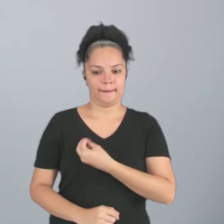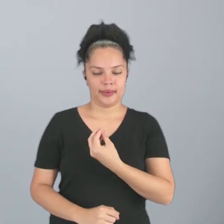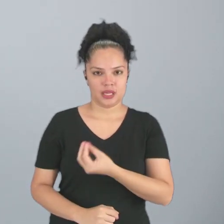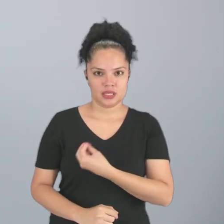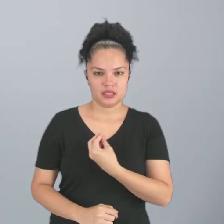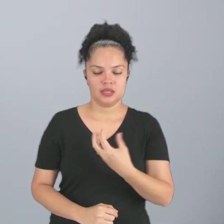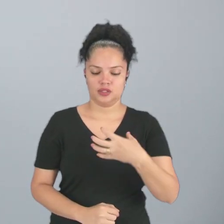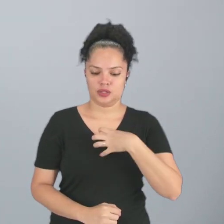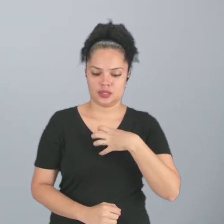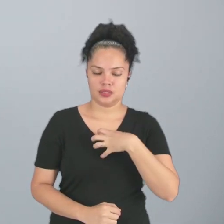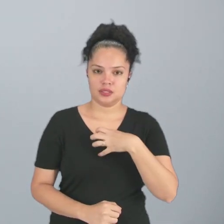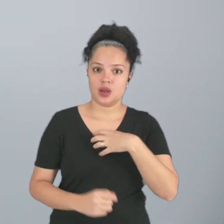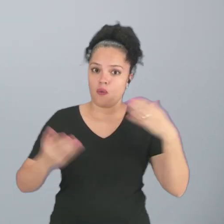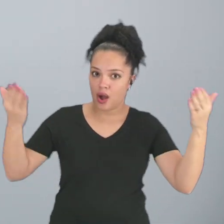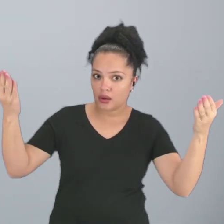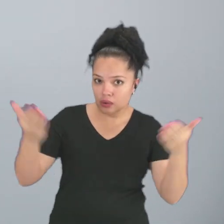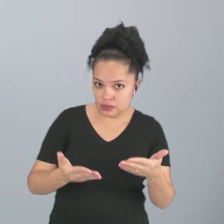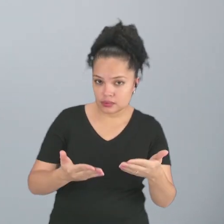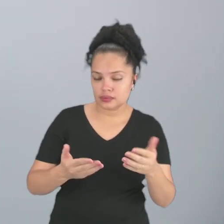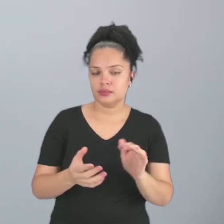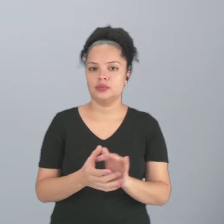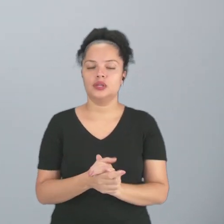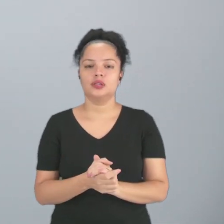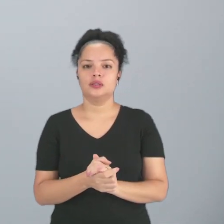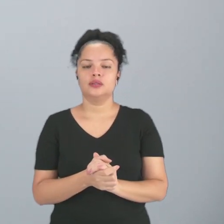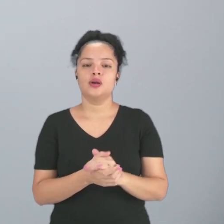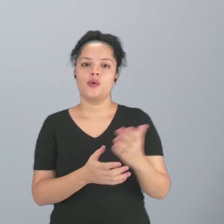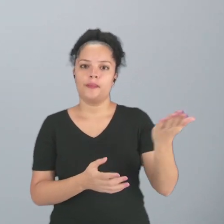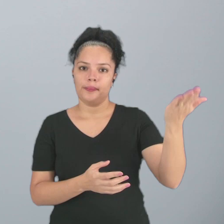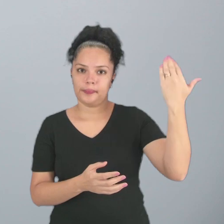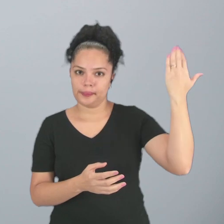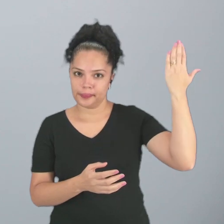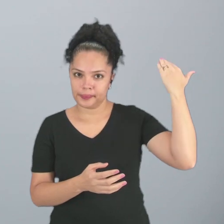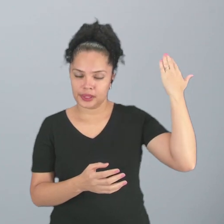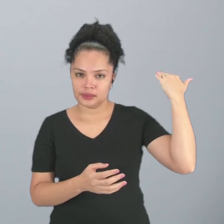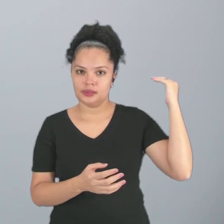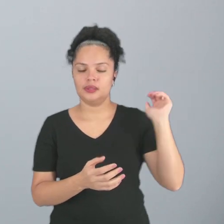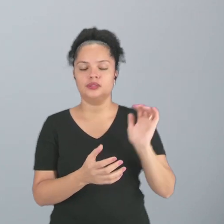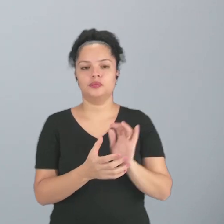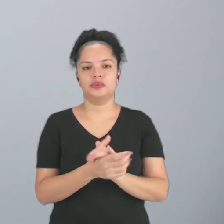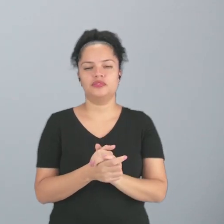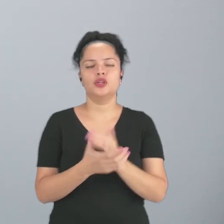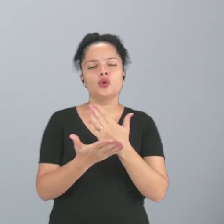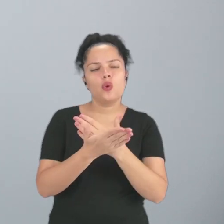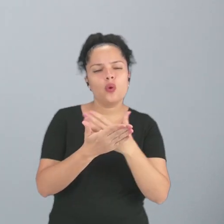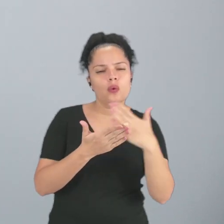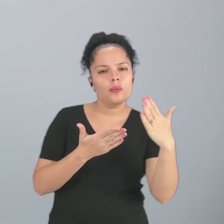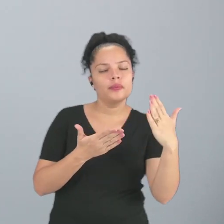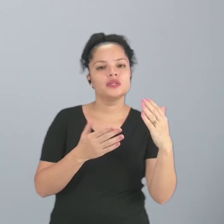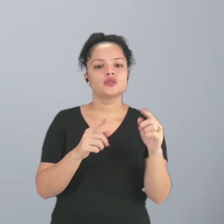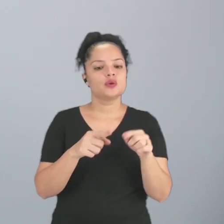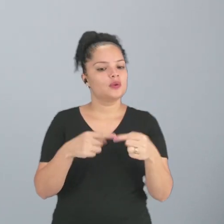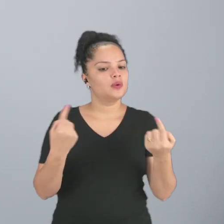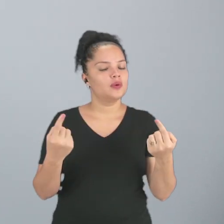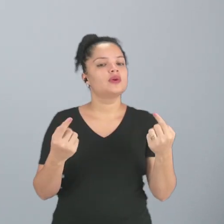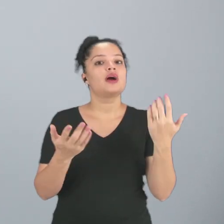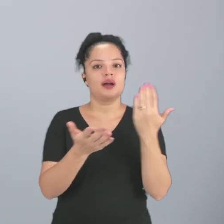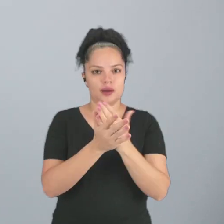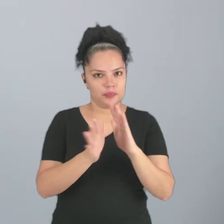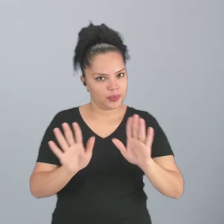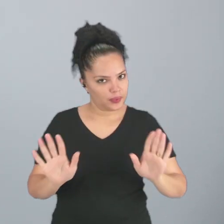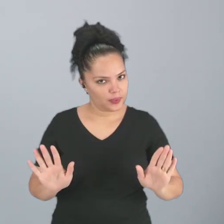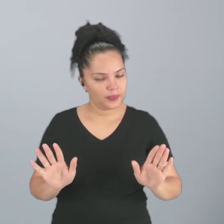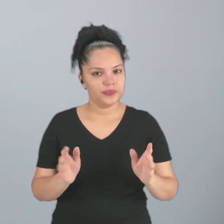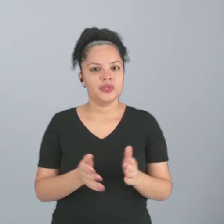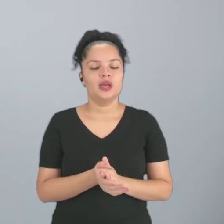que acontece no hoje, agora. Pretérito perfeito é uma ação que começou e que foi concluída.